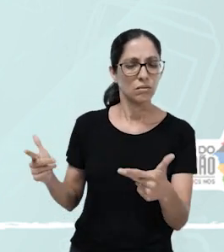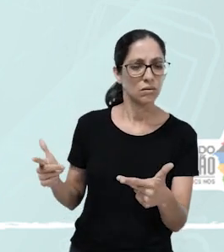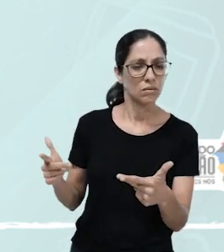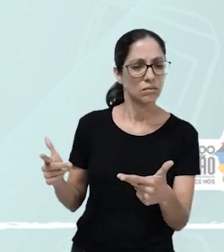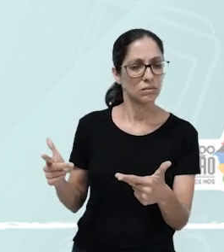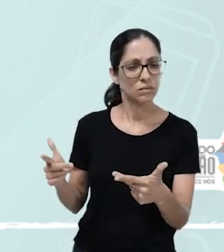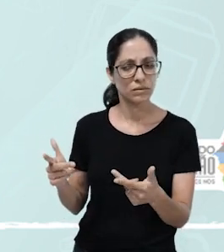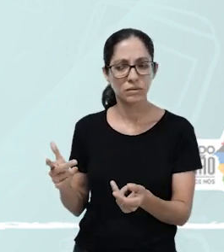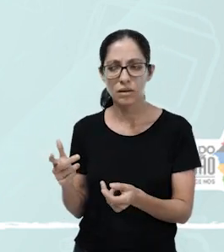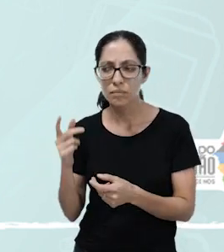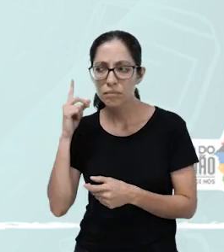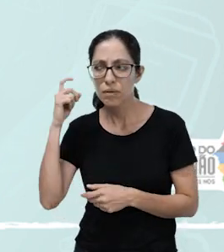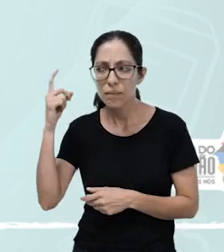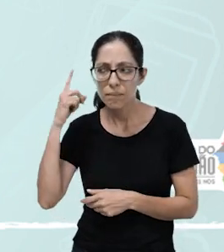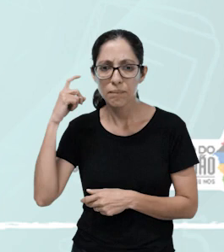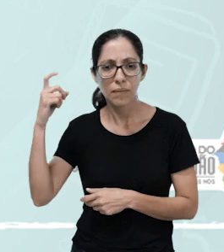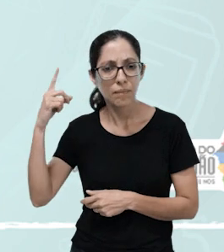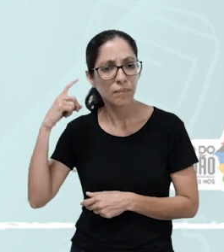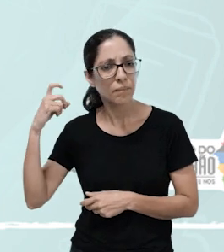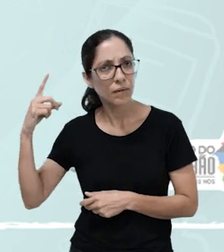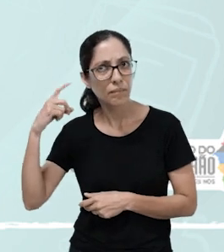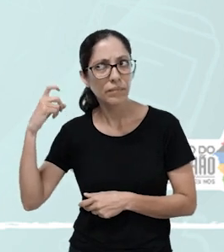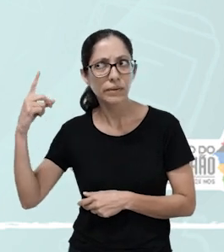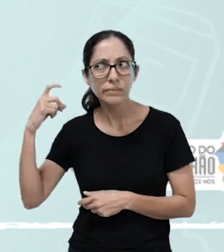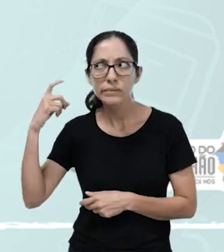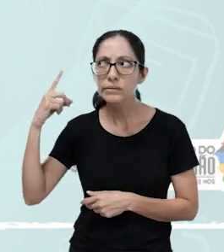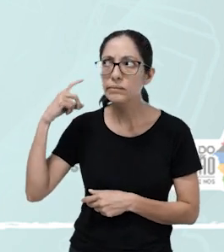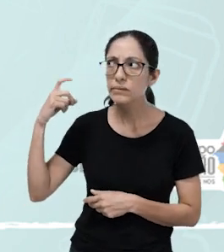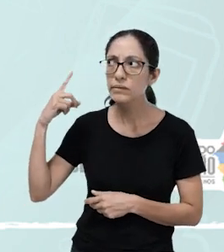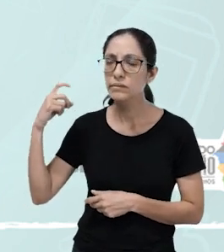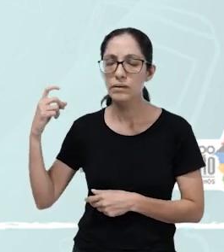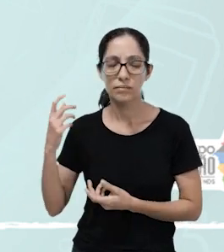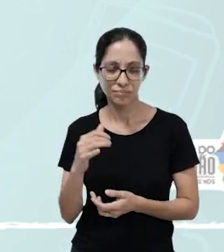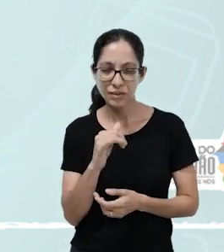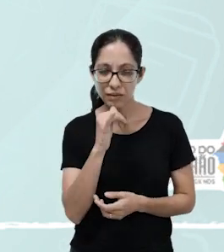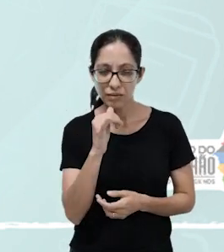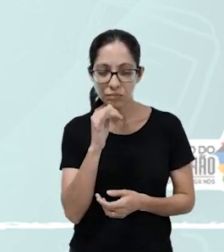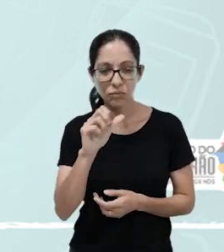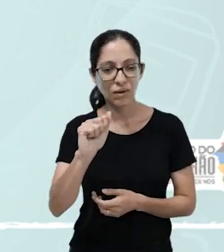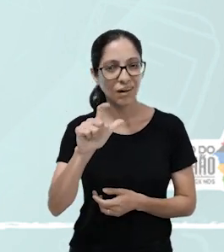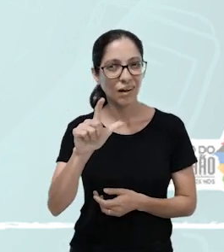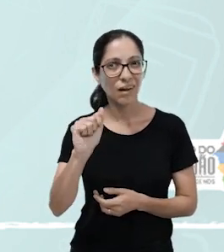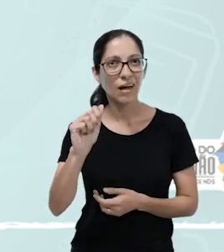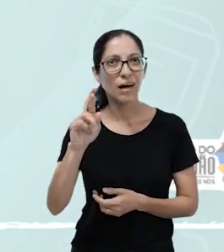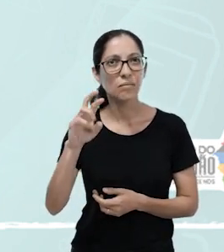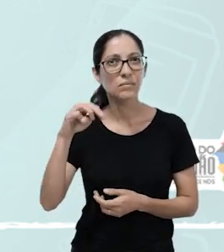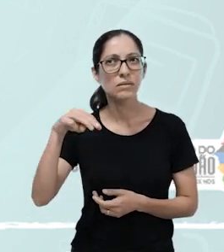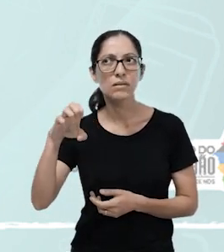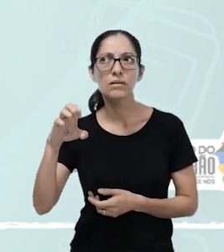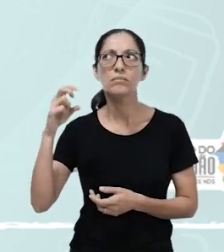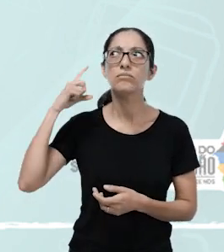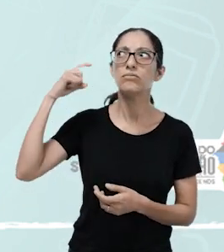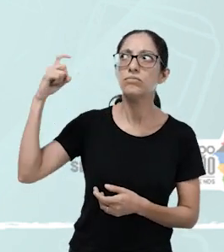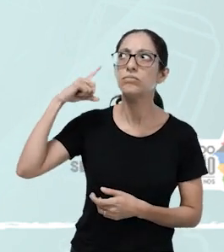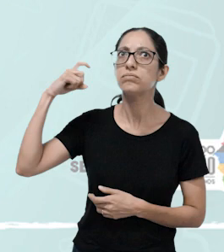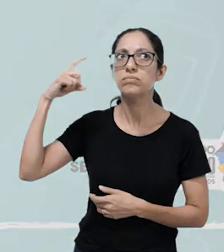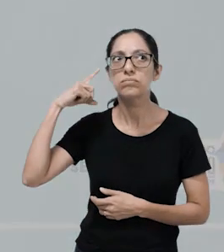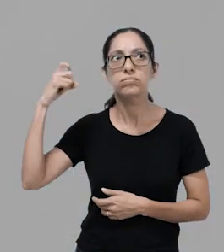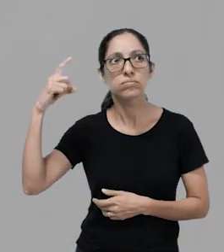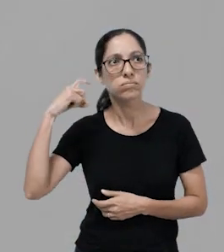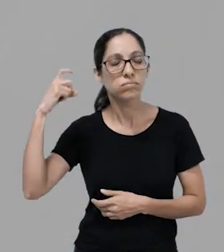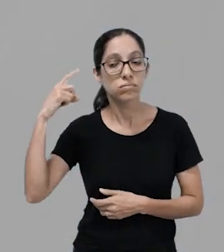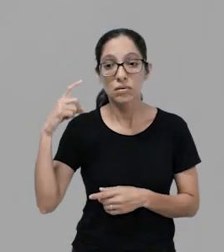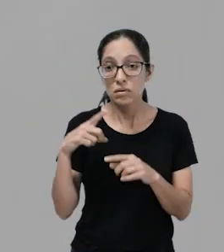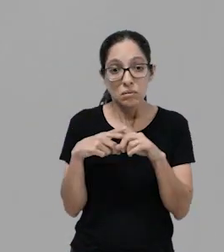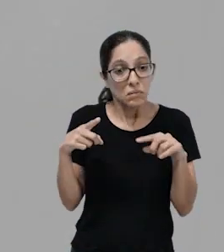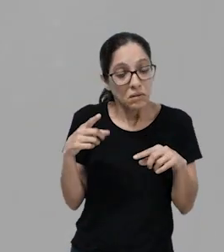está apitando, alguma coisa está fazendo barulho. Então, por exemplo, um alarme disparou e ele está apitando,